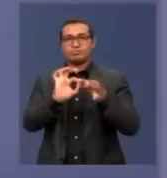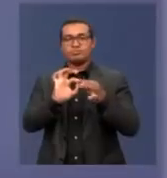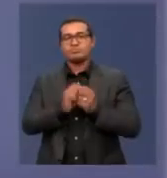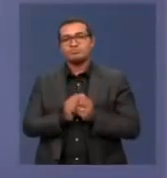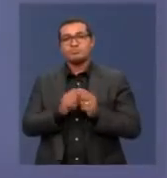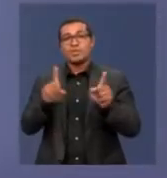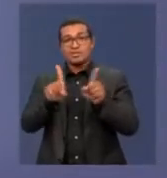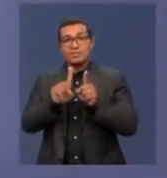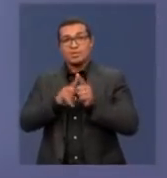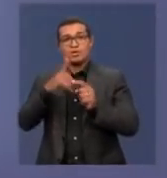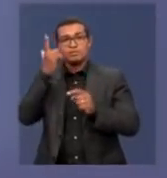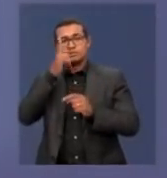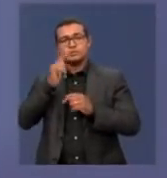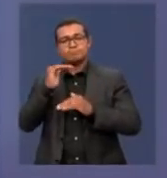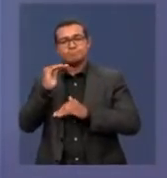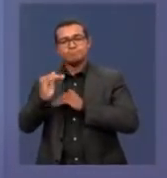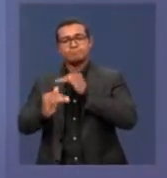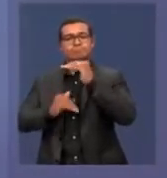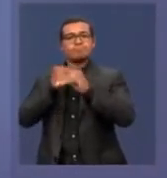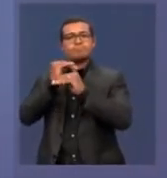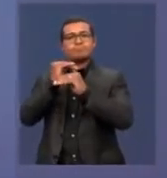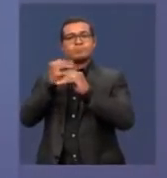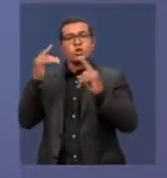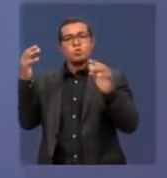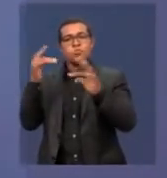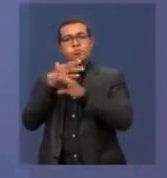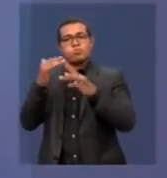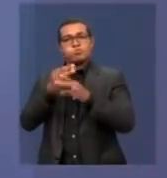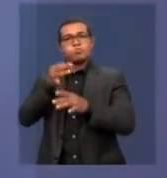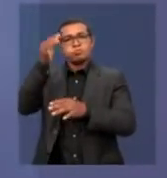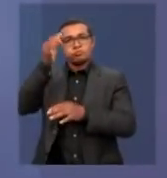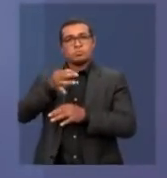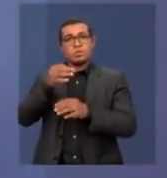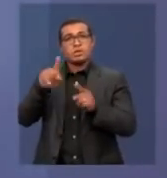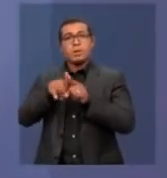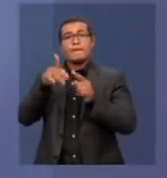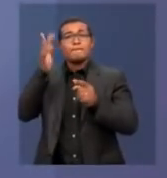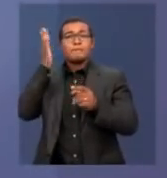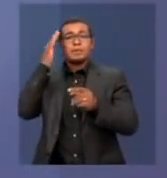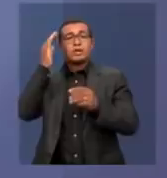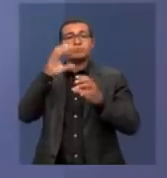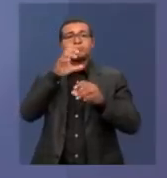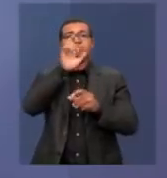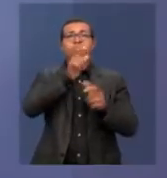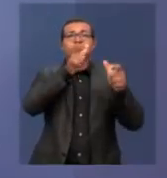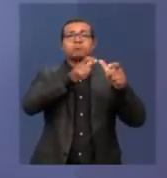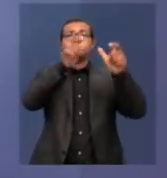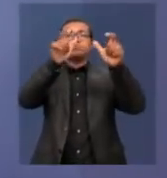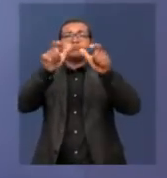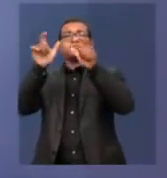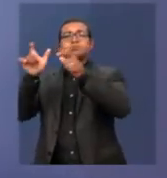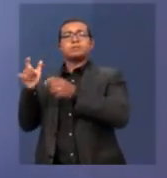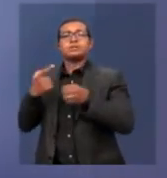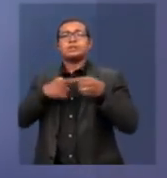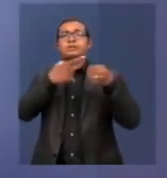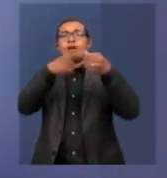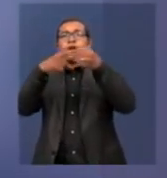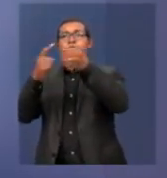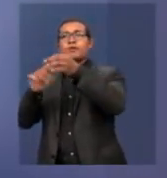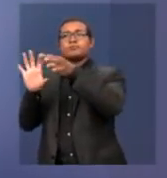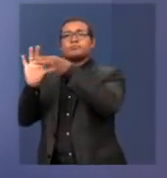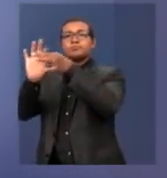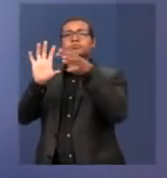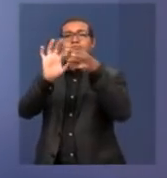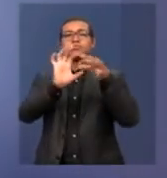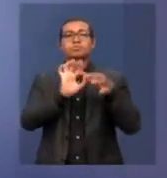levar o desenvolvimento regionalizado é a prestação de serviço regionalizado em diversas áreas a minha pergunta assim qual é a